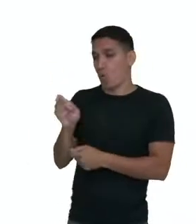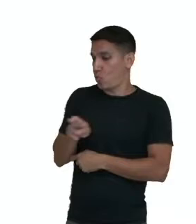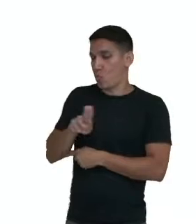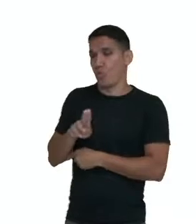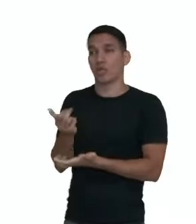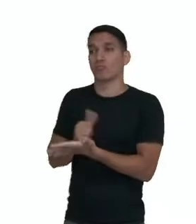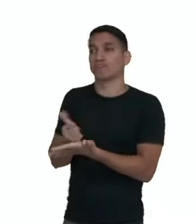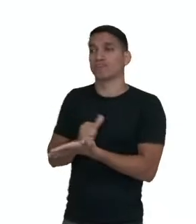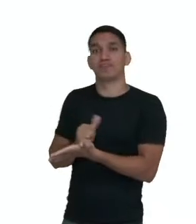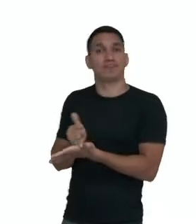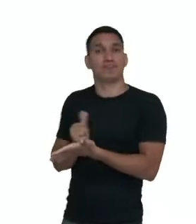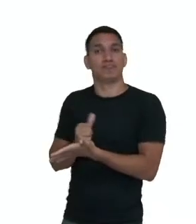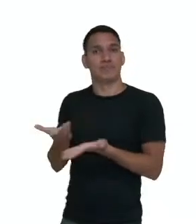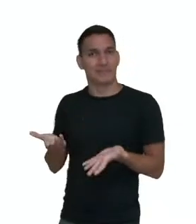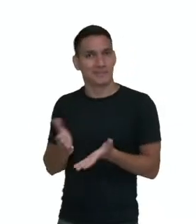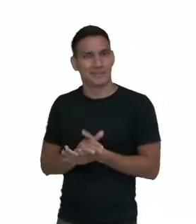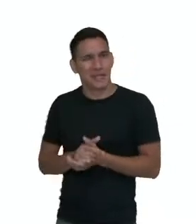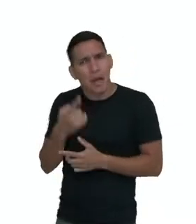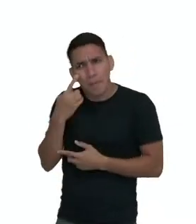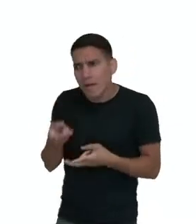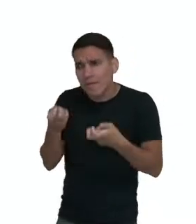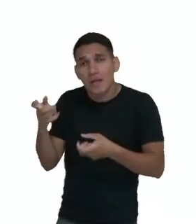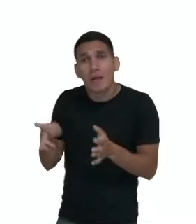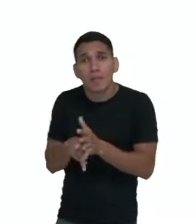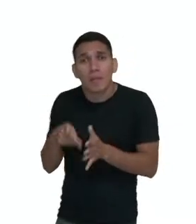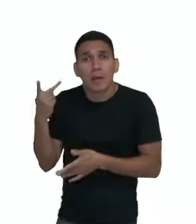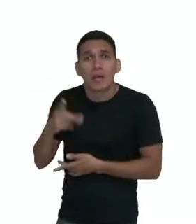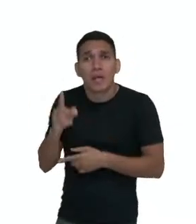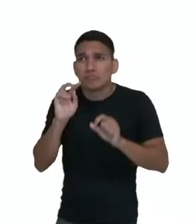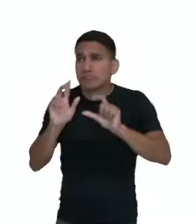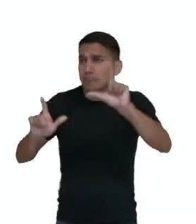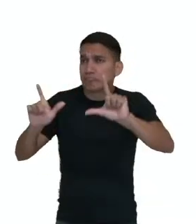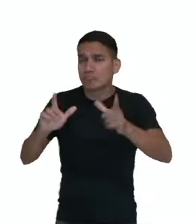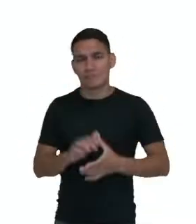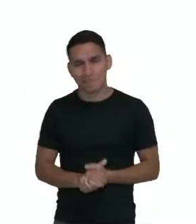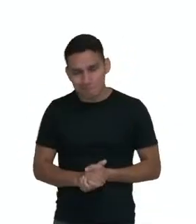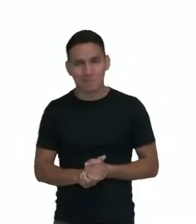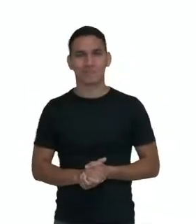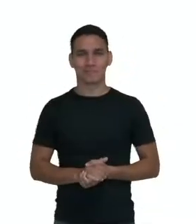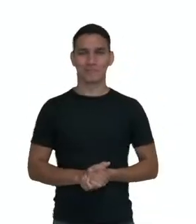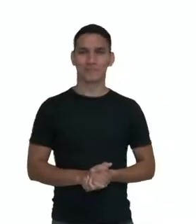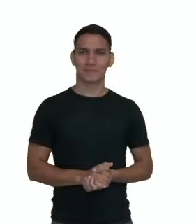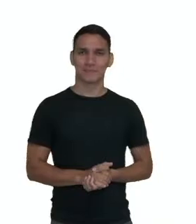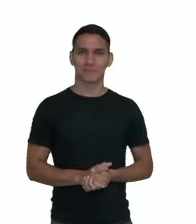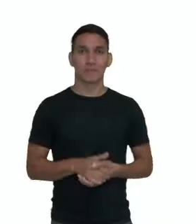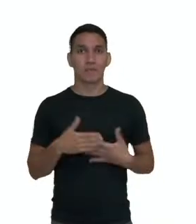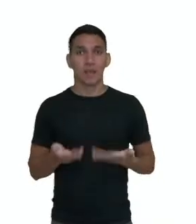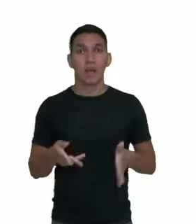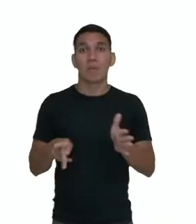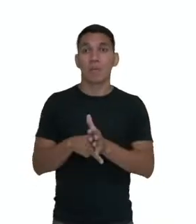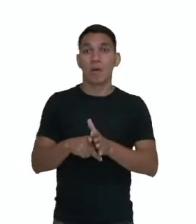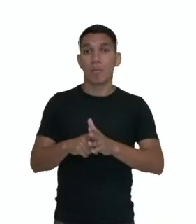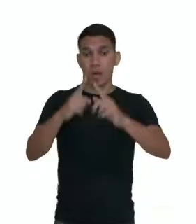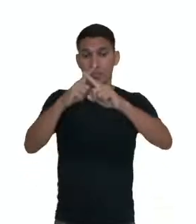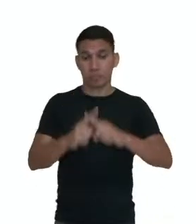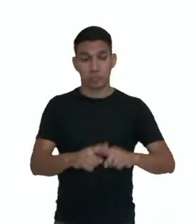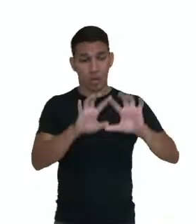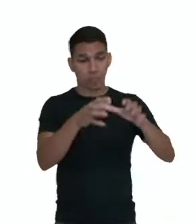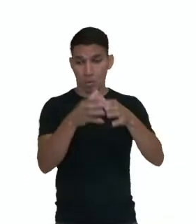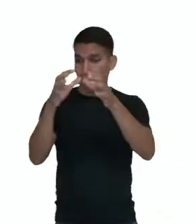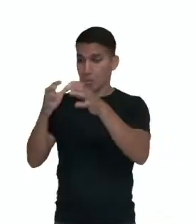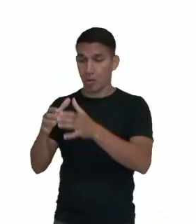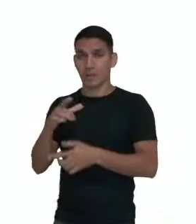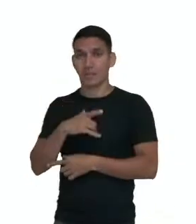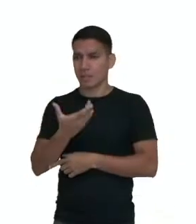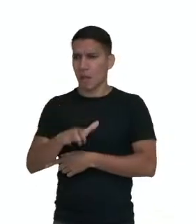videogame, algo chamado Monster Baú, em um em que times de monstrinhos disputavam